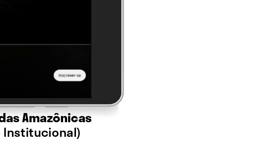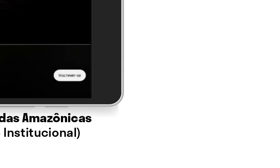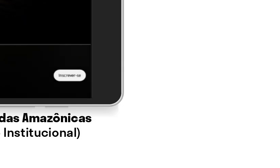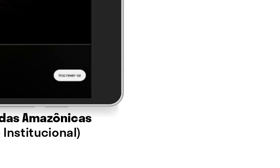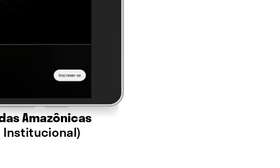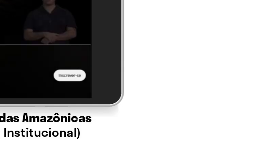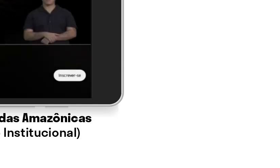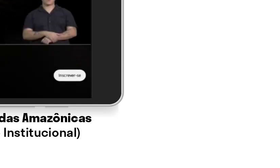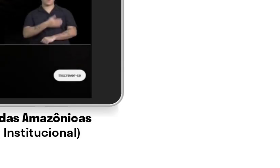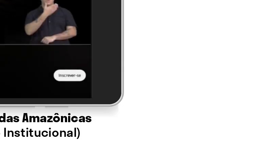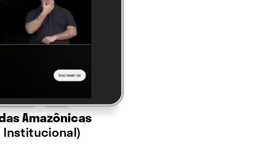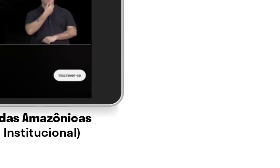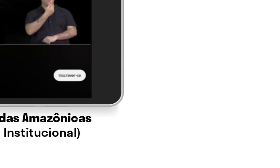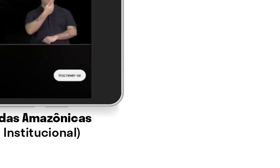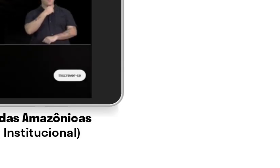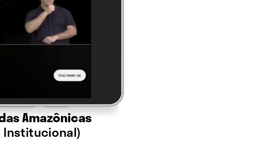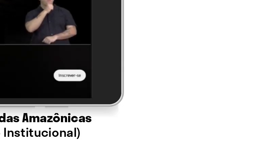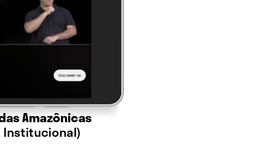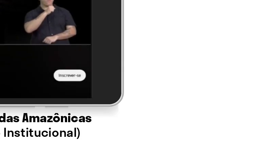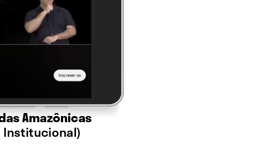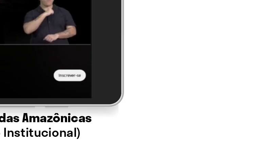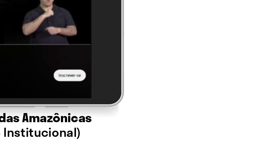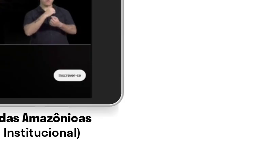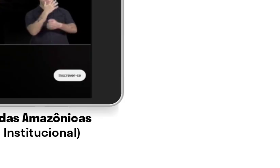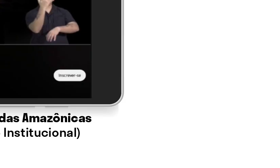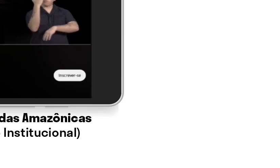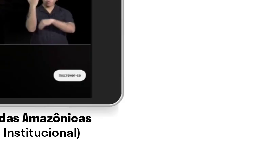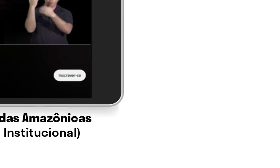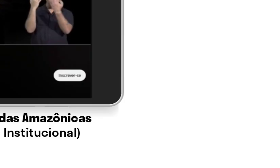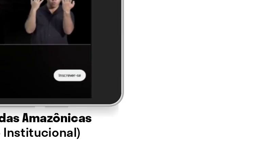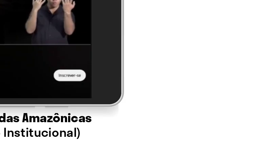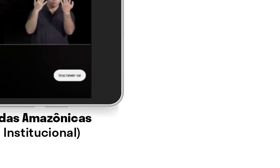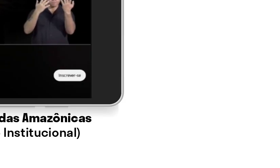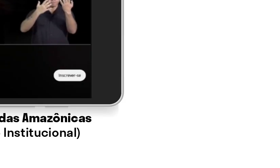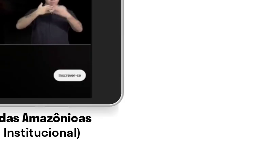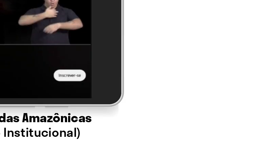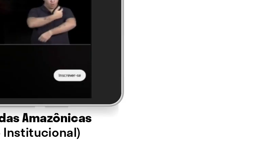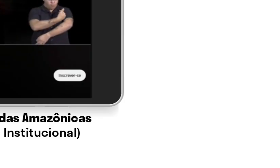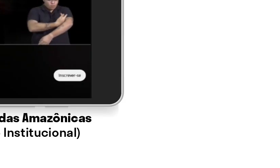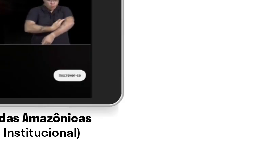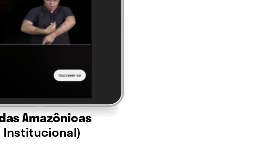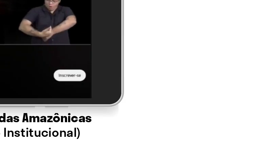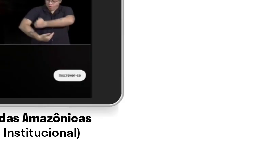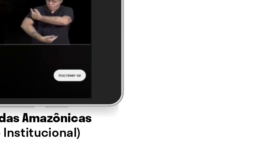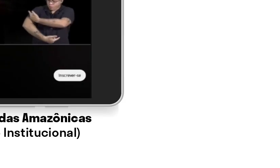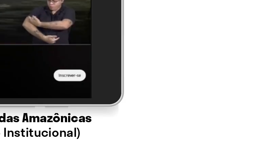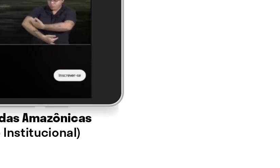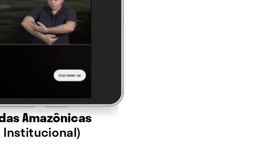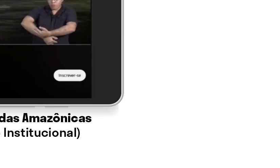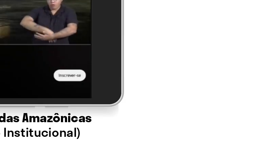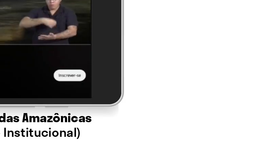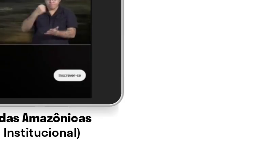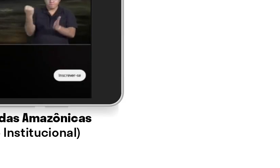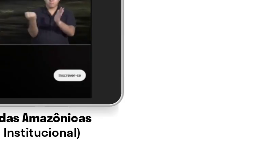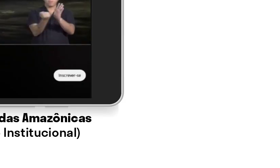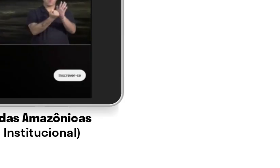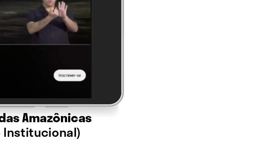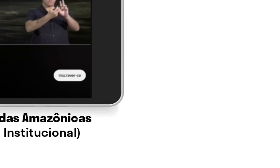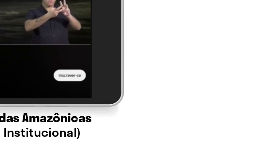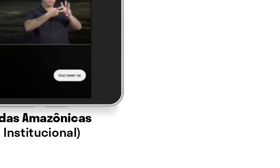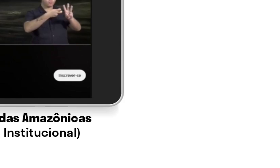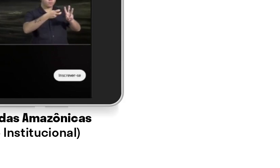Um velho do mato com sangue de índio conta suas lendas para